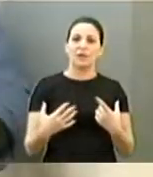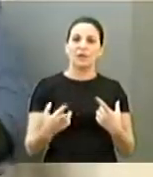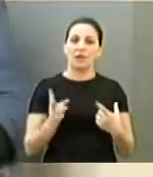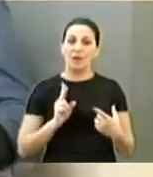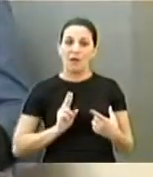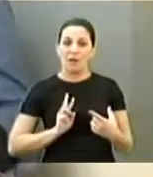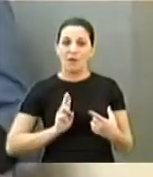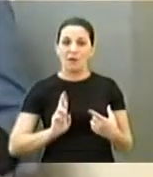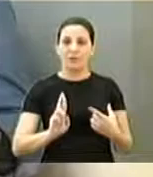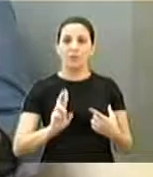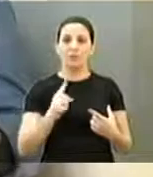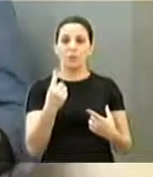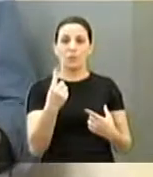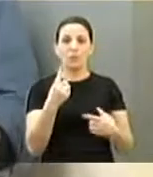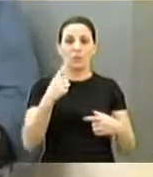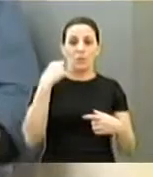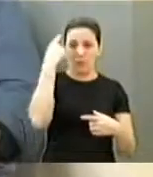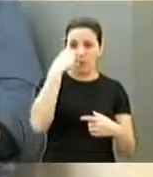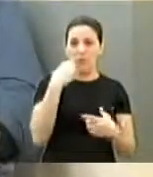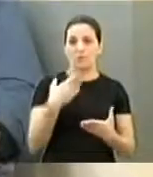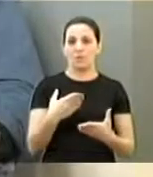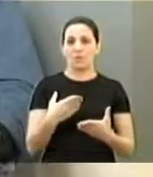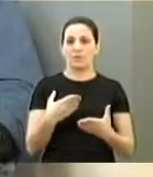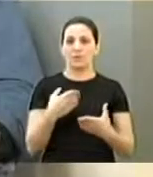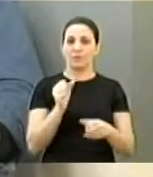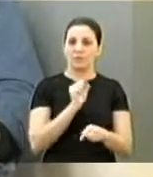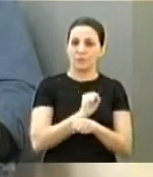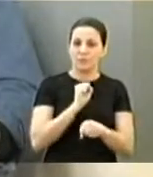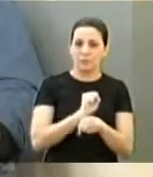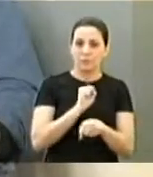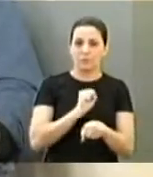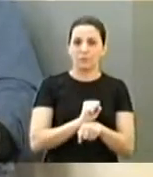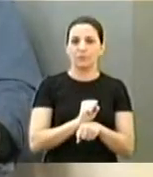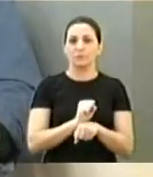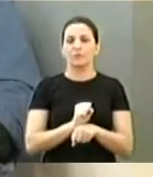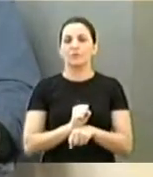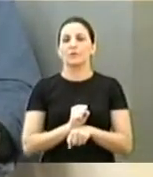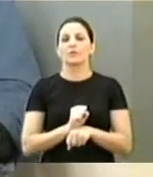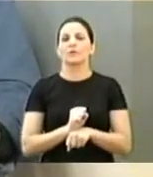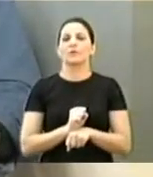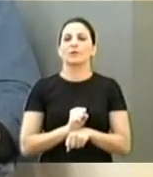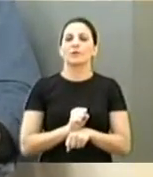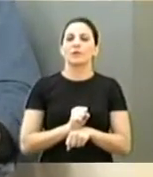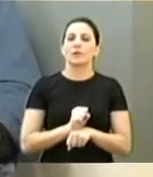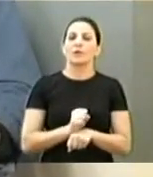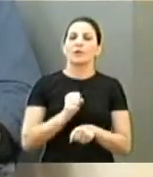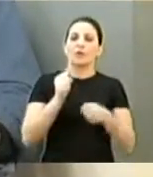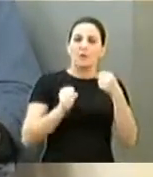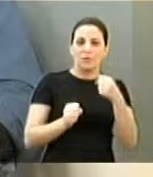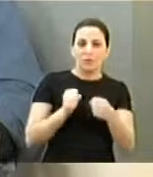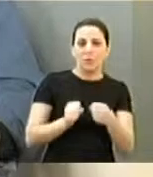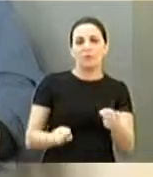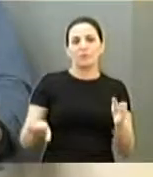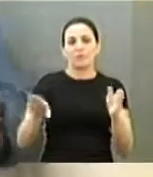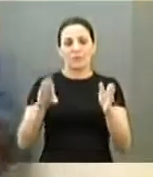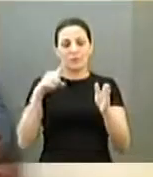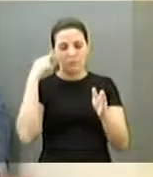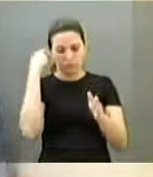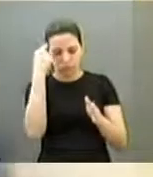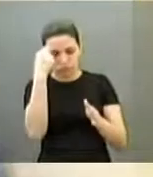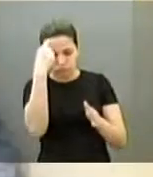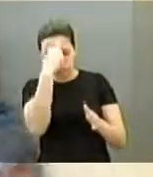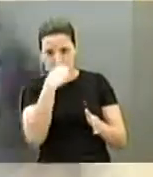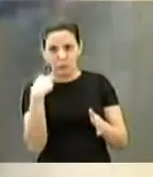Não é fácil. Por isso que às vezes uma viatura demora de 3 a 5 minutos para chegar num local de ocorrência e a pessoa fala,